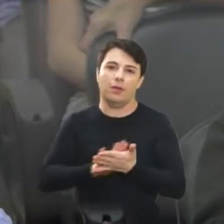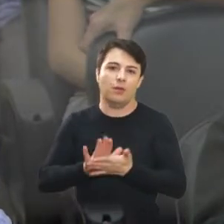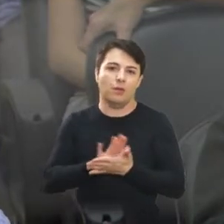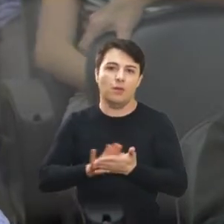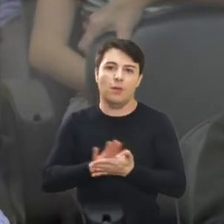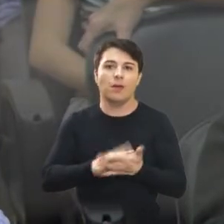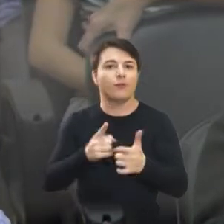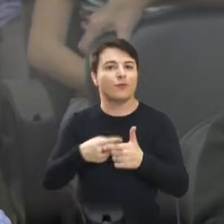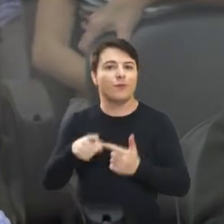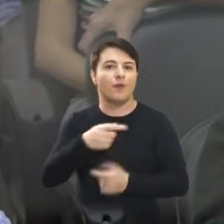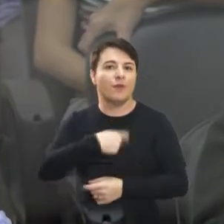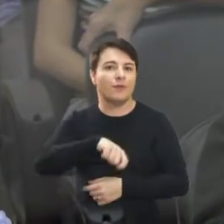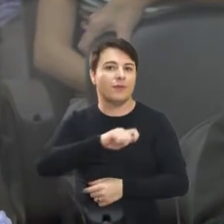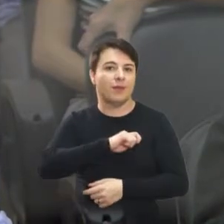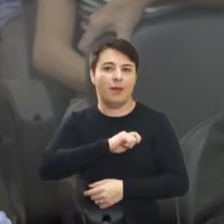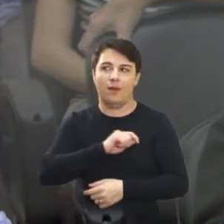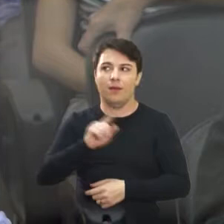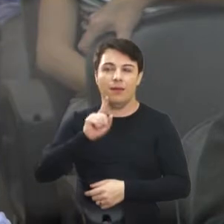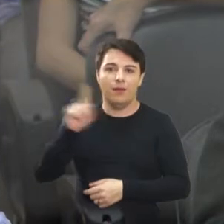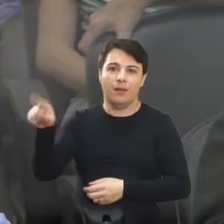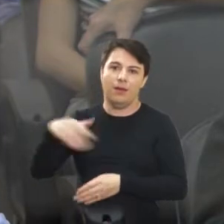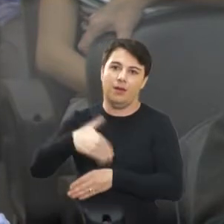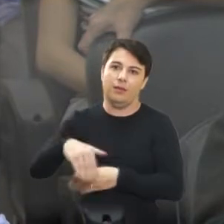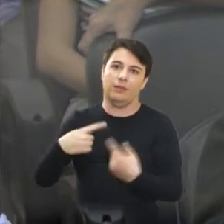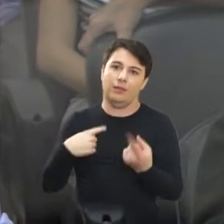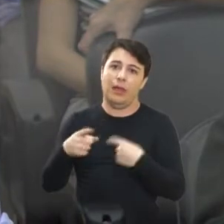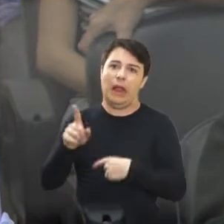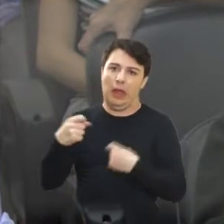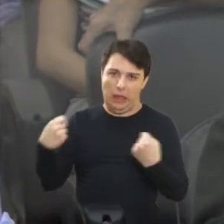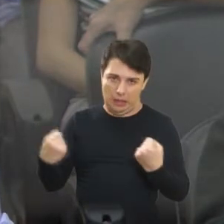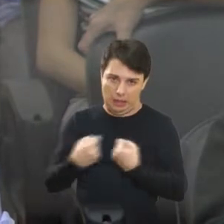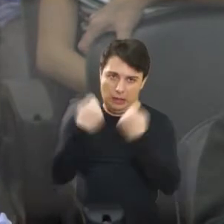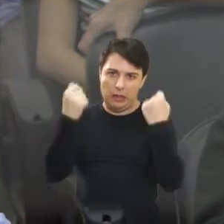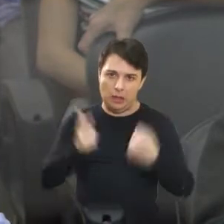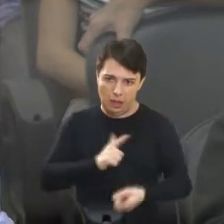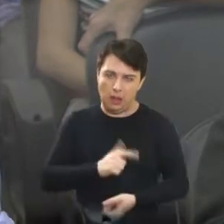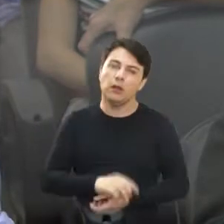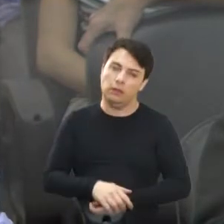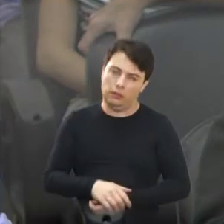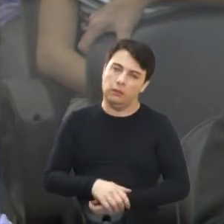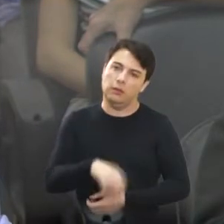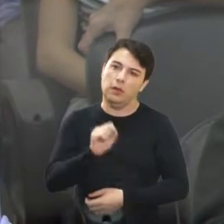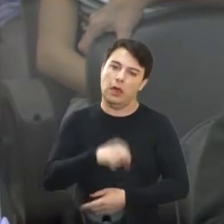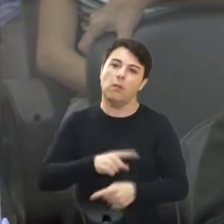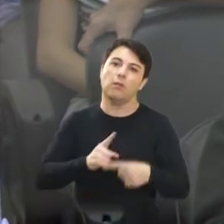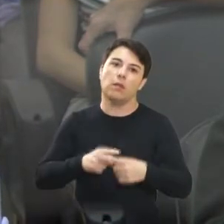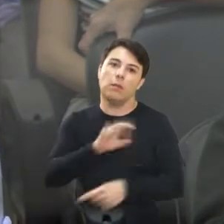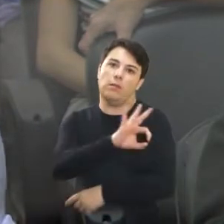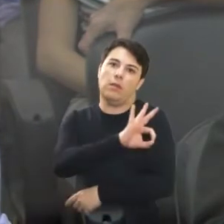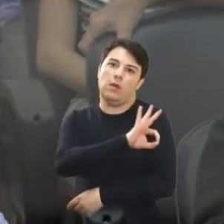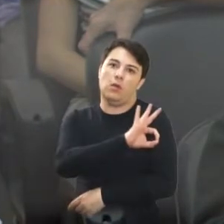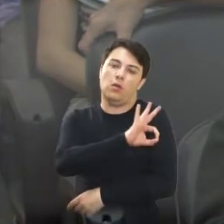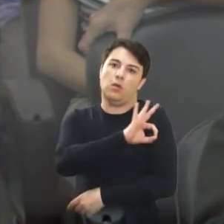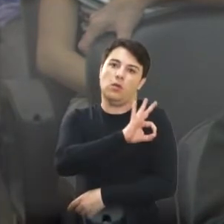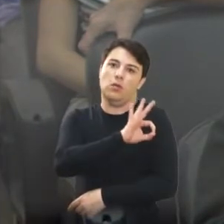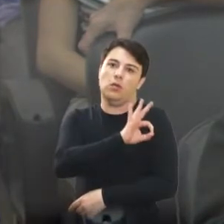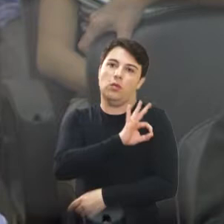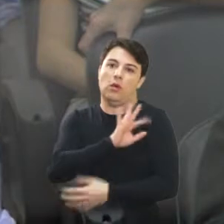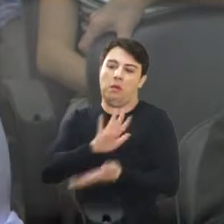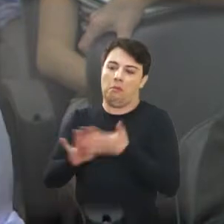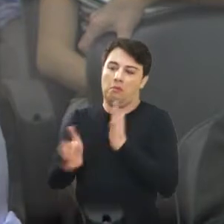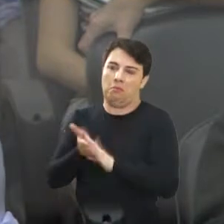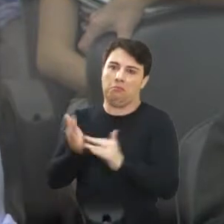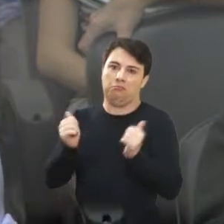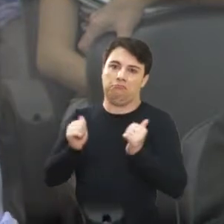fiscalizar efetivamente aquela rodovia. Então, se há acidentes ali, há sim por conta de omissão da Prefeitura. E nós não podemos permitir que